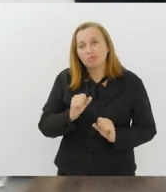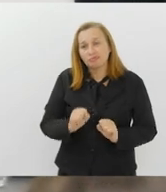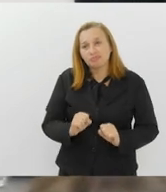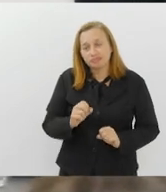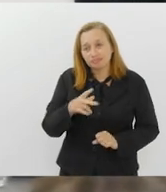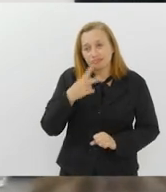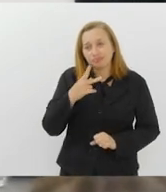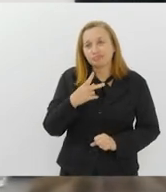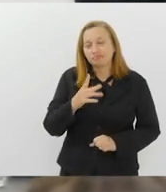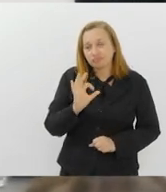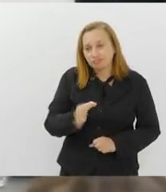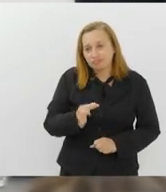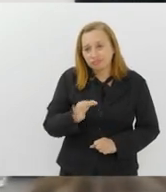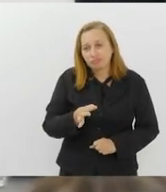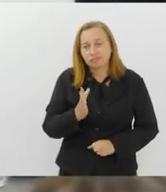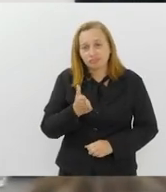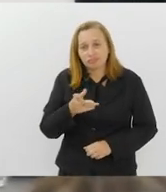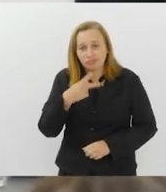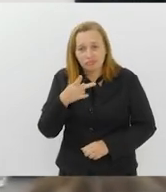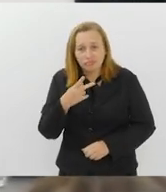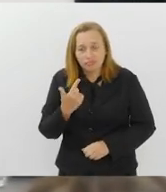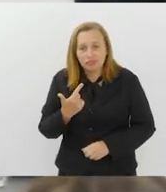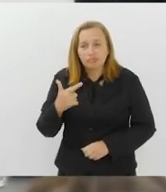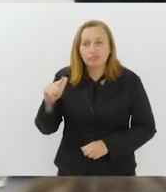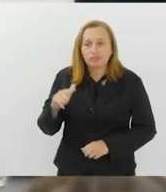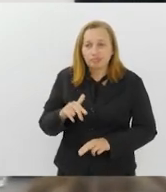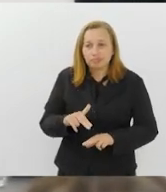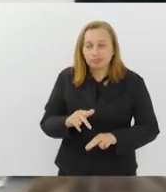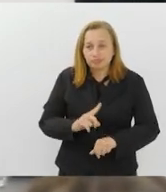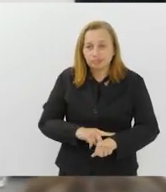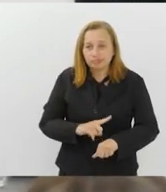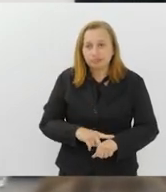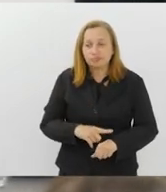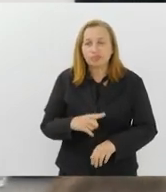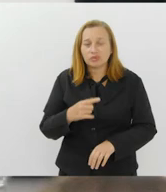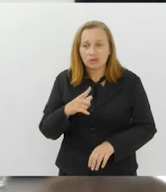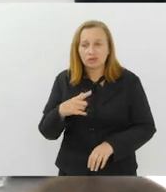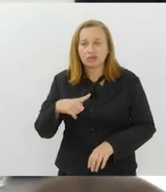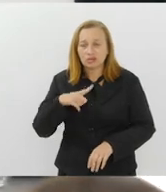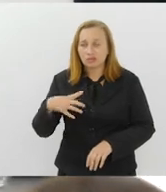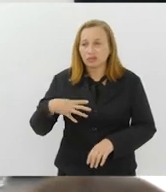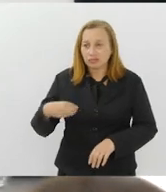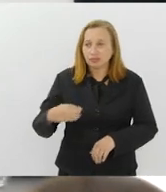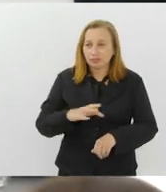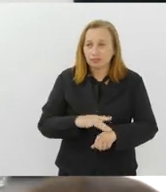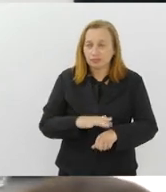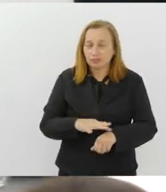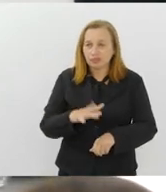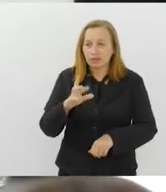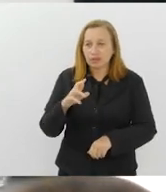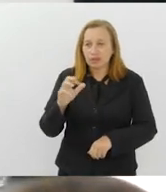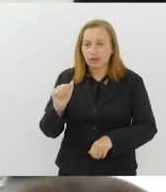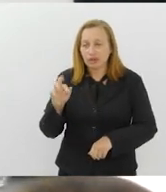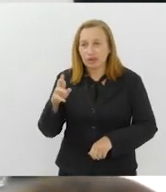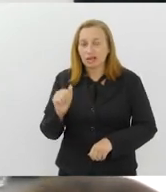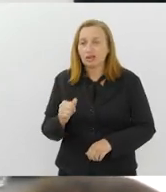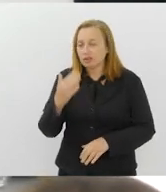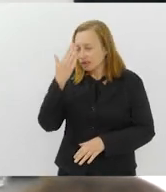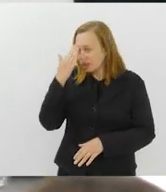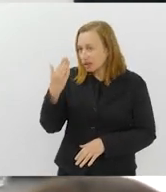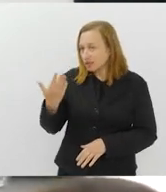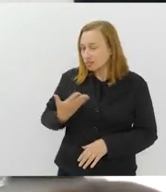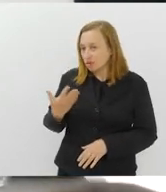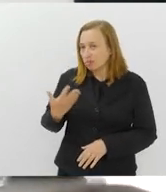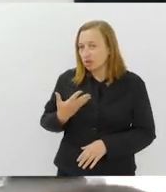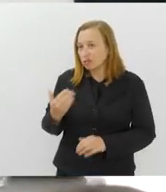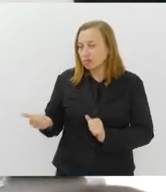grande propriedade, como já disse outras vezes, eu tenho um filho que tem uma doença rara, onde eu agradeço esse grande homem aqui, Munir, onde nós estamos